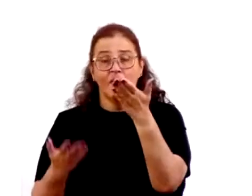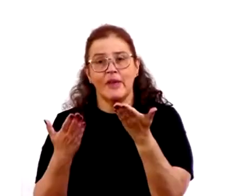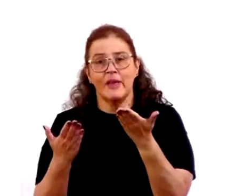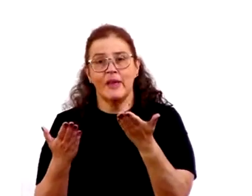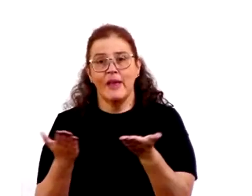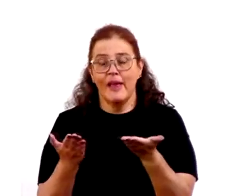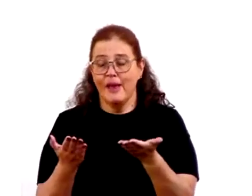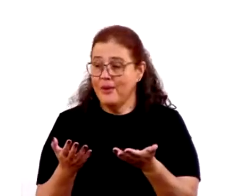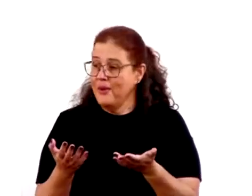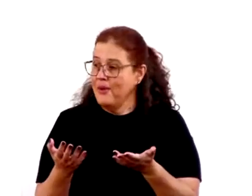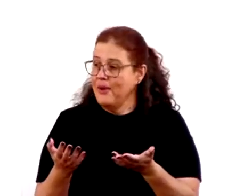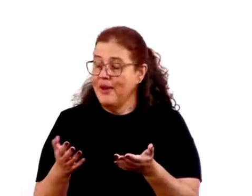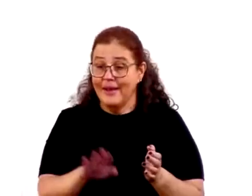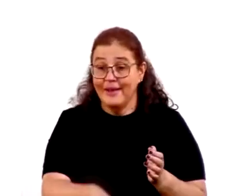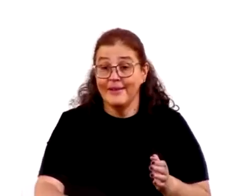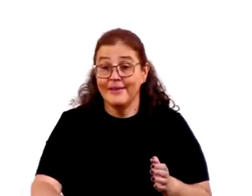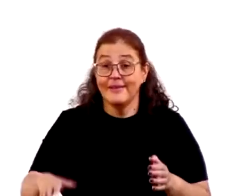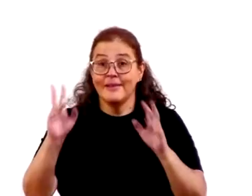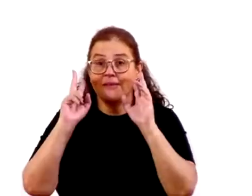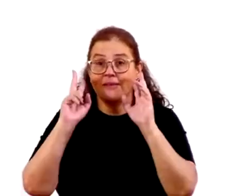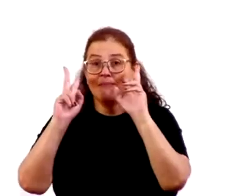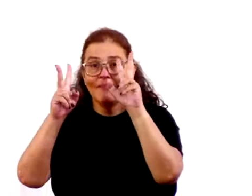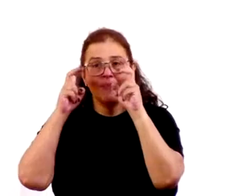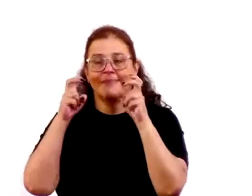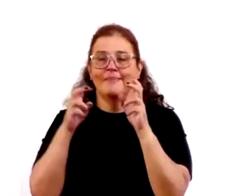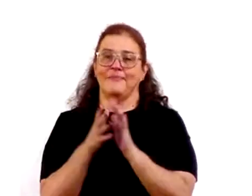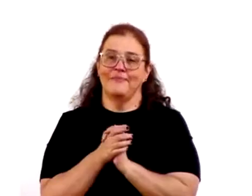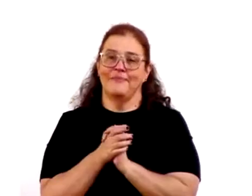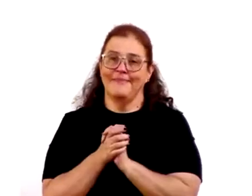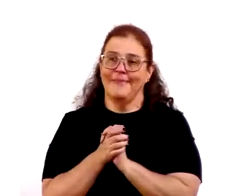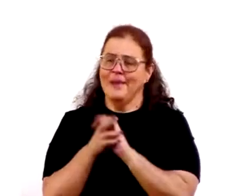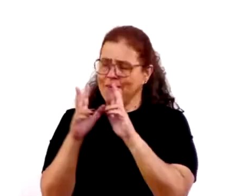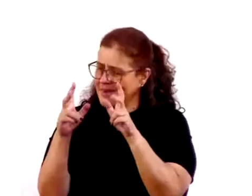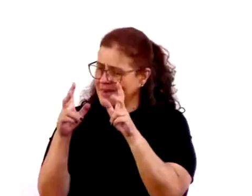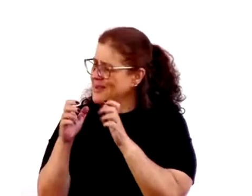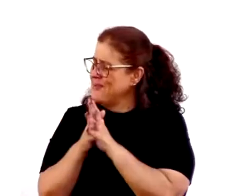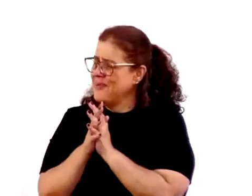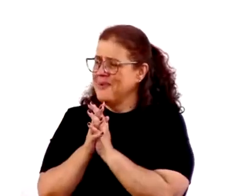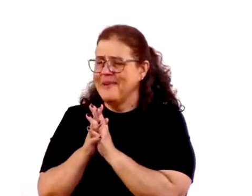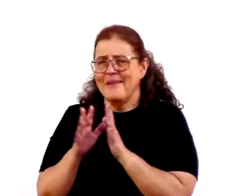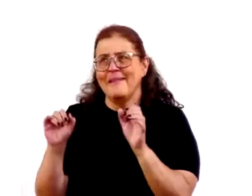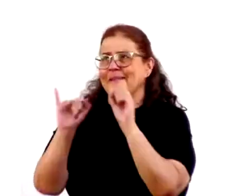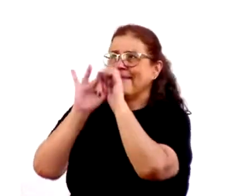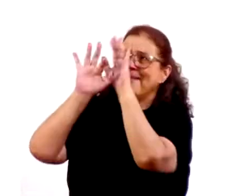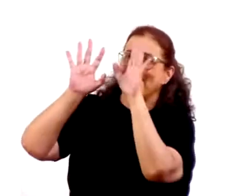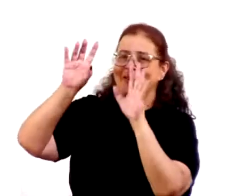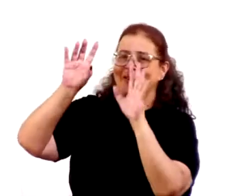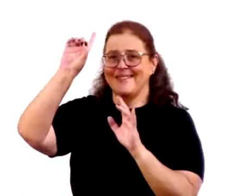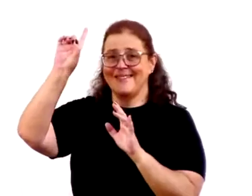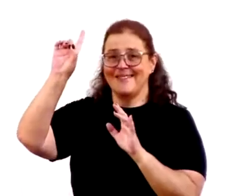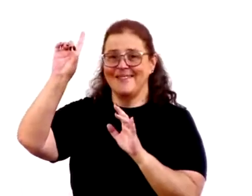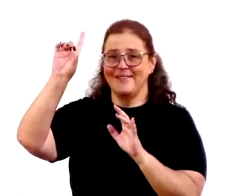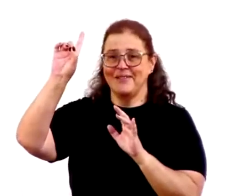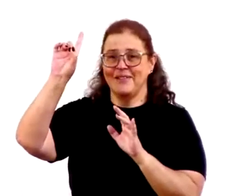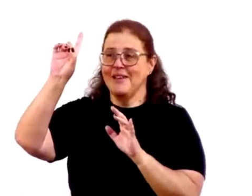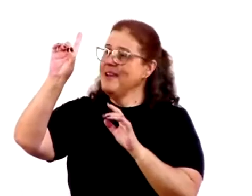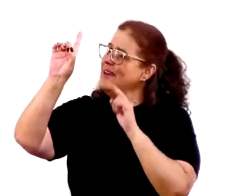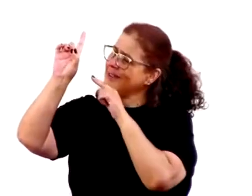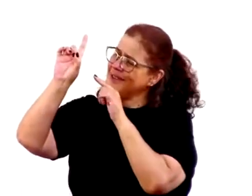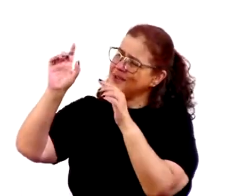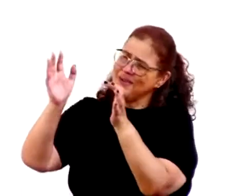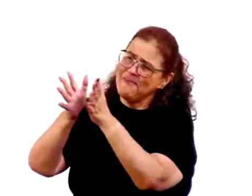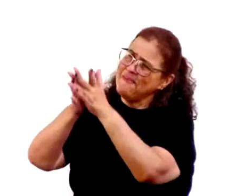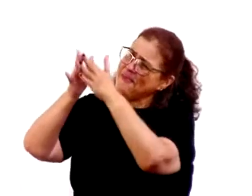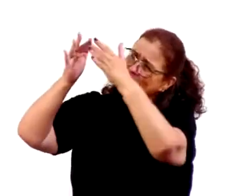a dimensão da coroa, a glória devida àquele